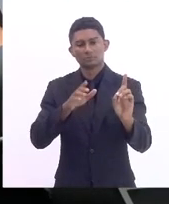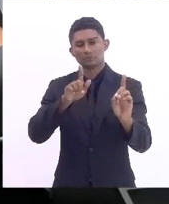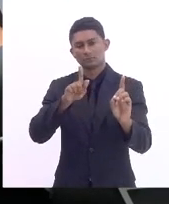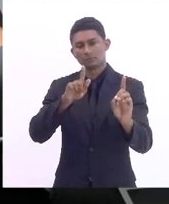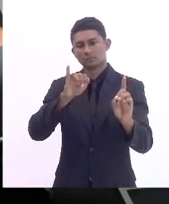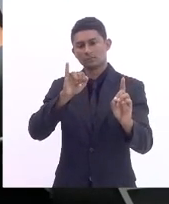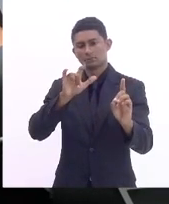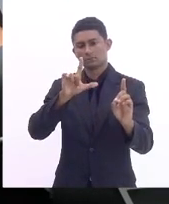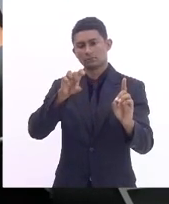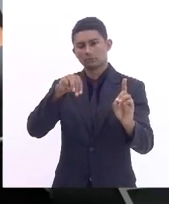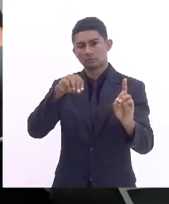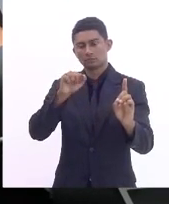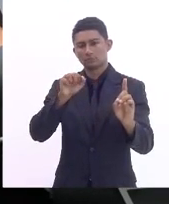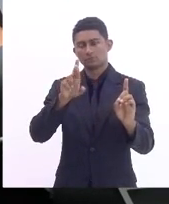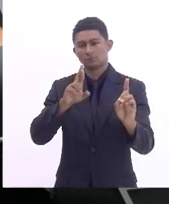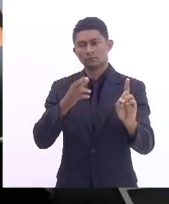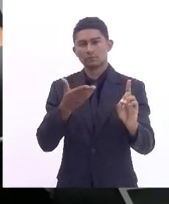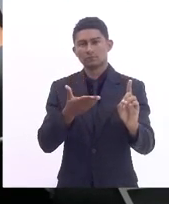pastório